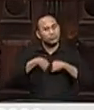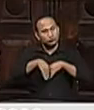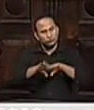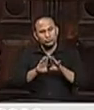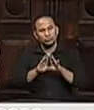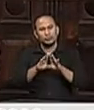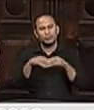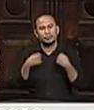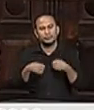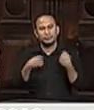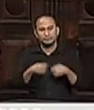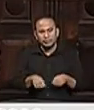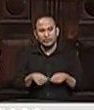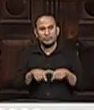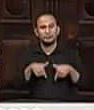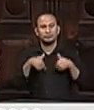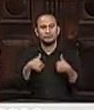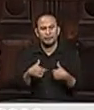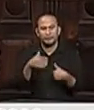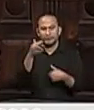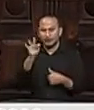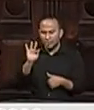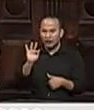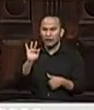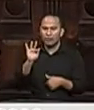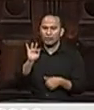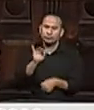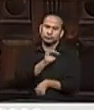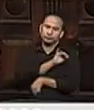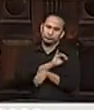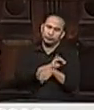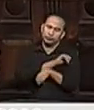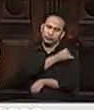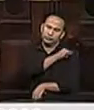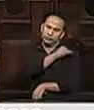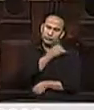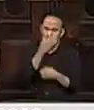a necessidade de uma intervenção federal no estado do Rio de Janeiro. Obrigado, senhora presidente.